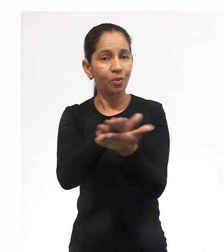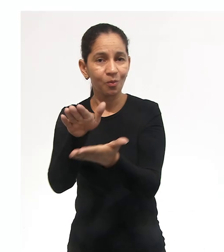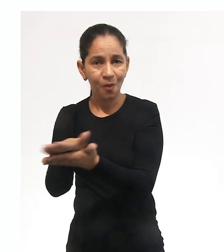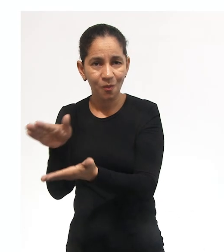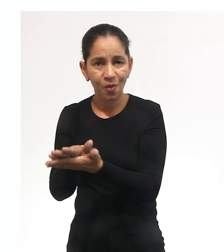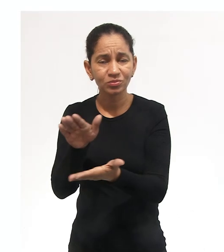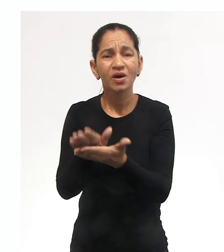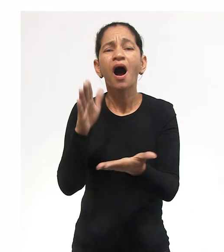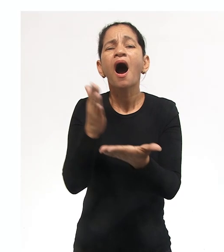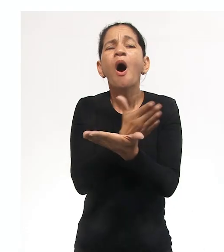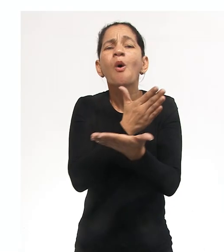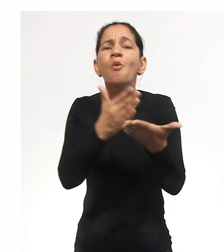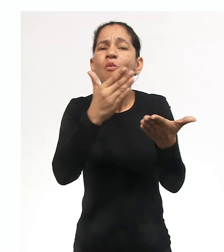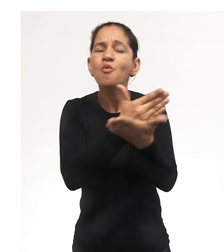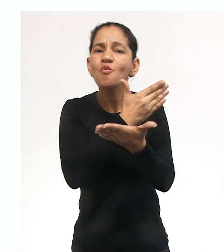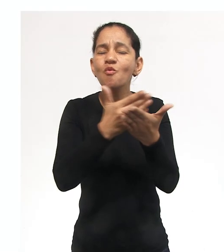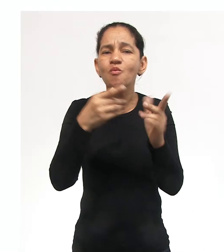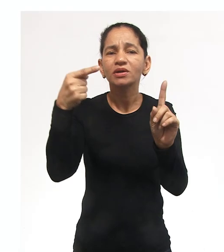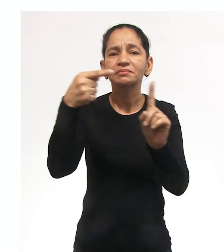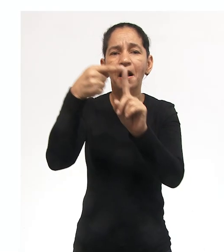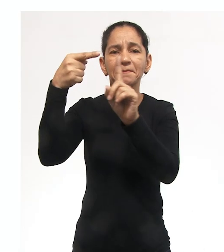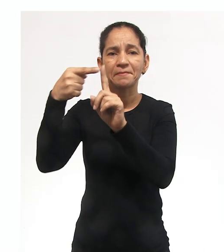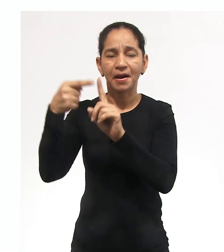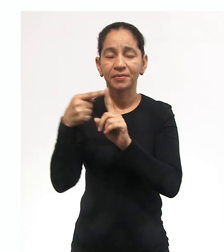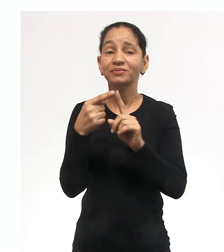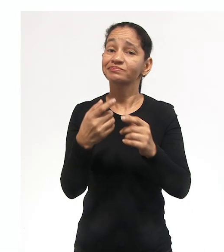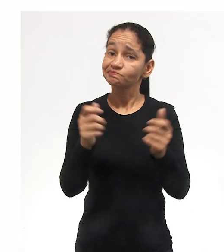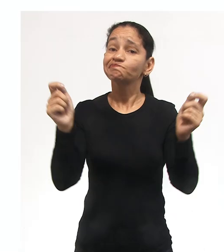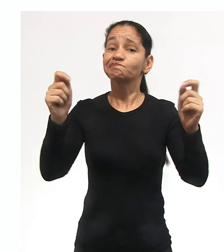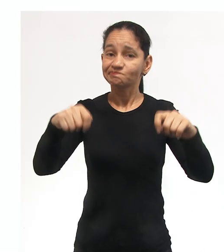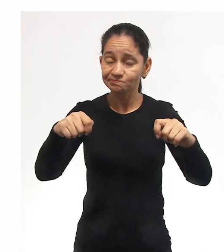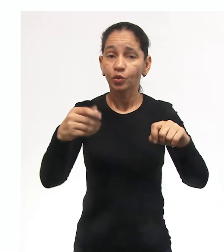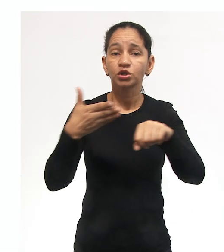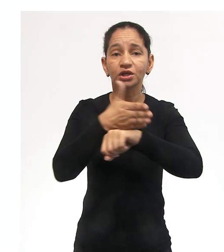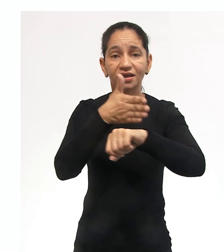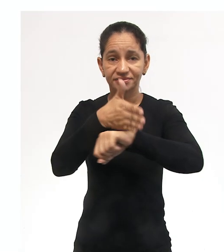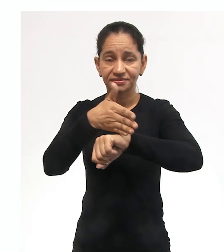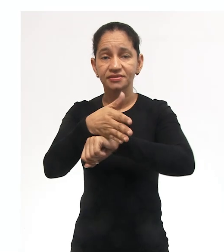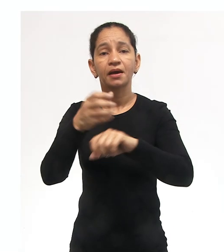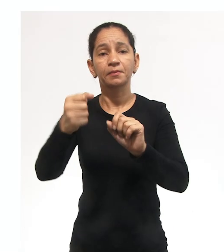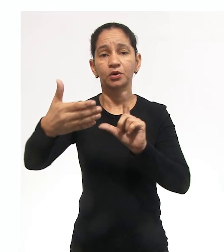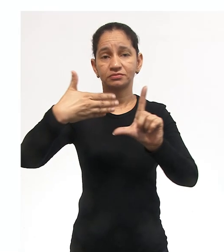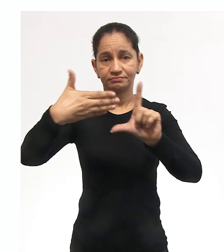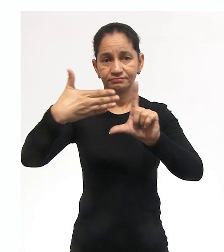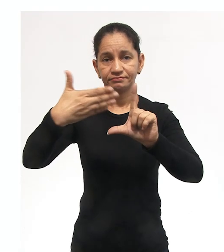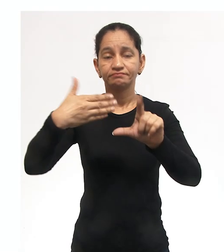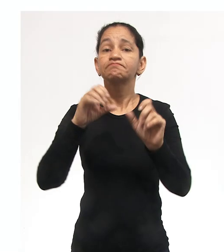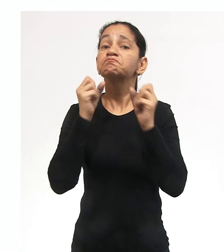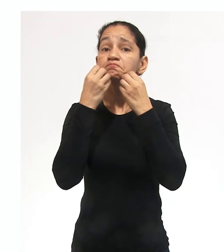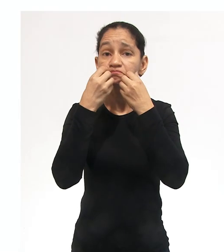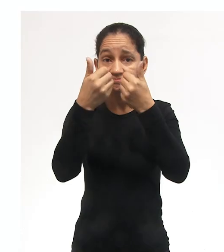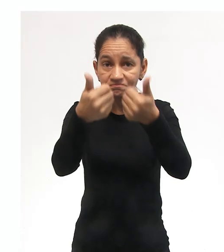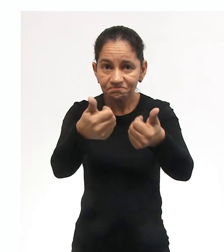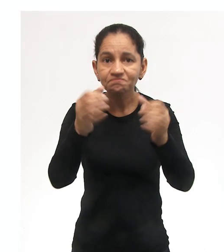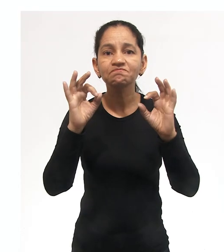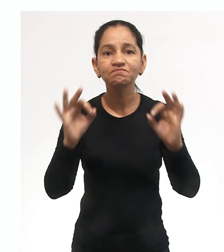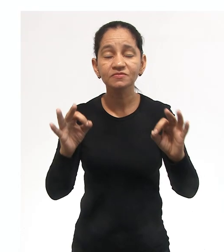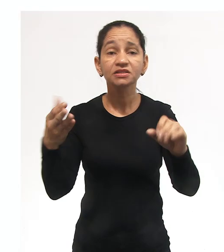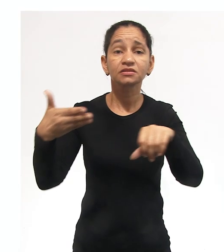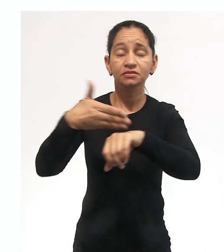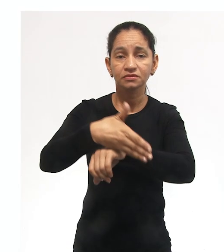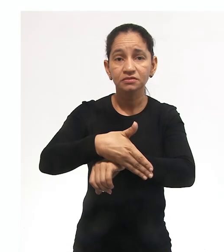Realidade. Então, são algumas referências pontuais que vocês podem acessar lá no AVA. Aqui também nós